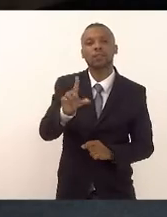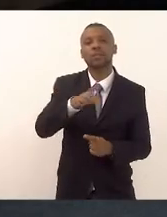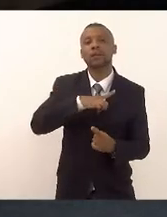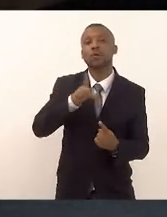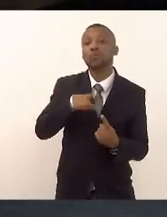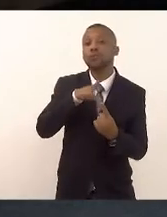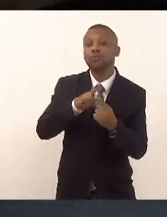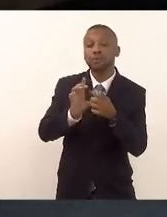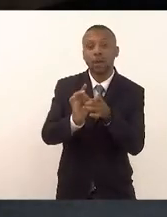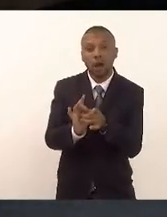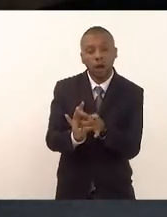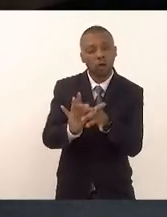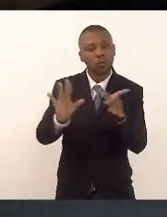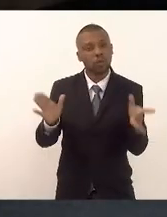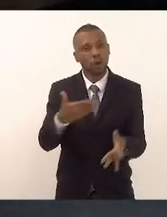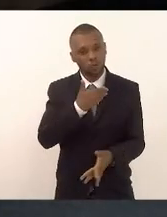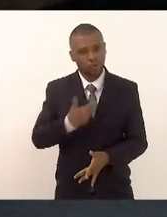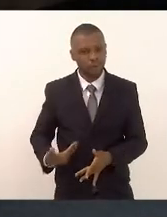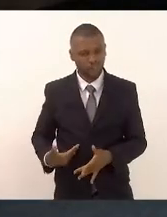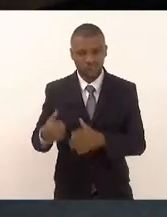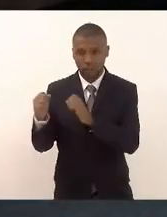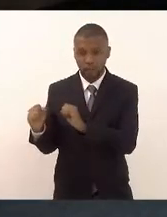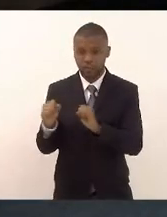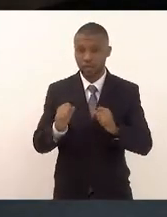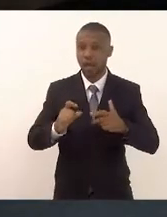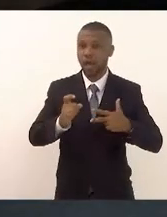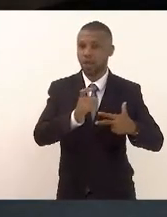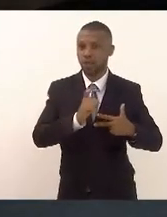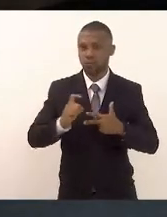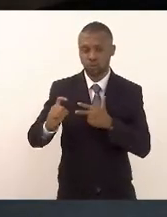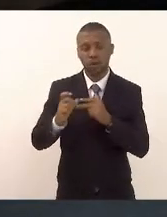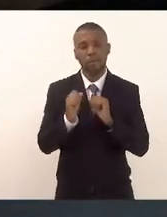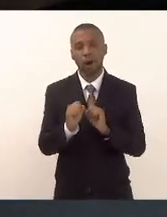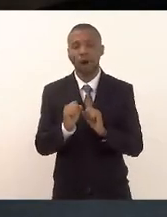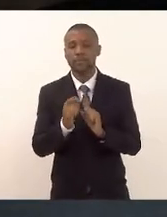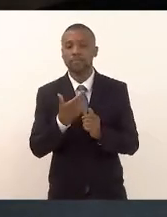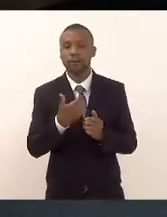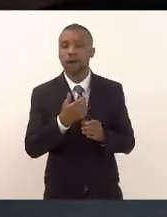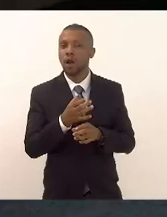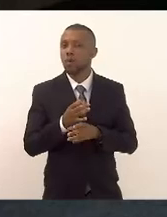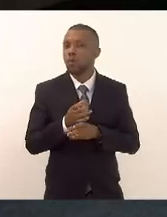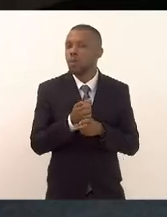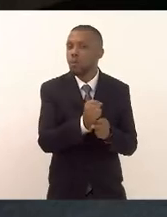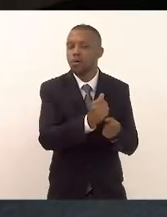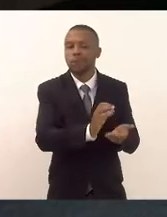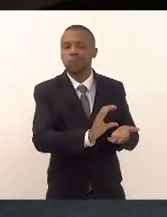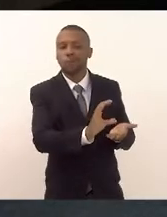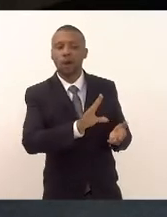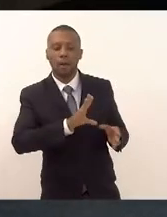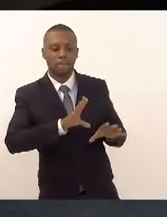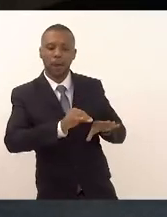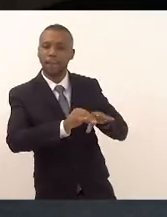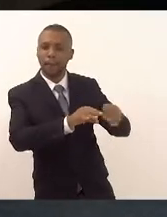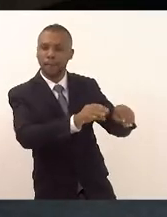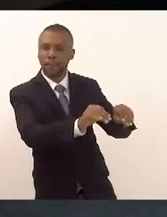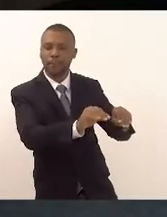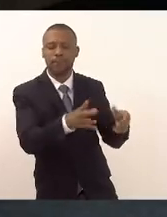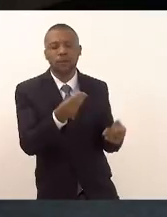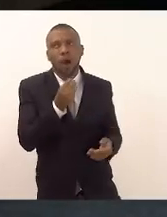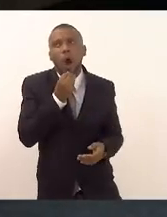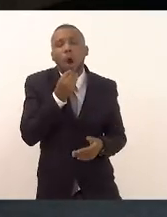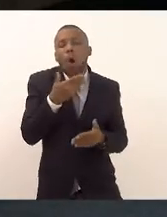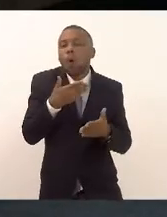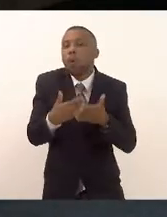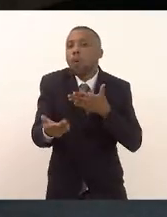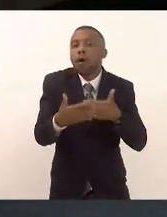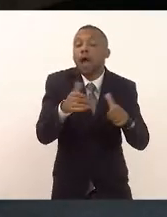autorizava o Poder Executivo mexer no orçamento. E, evidentemente, qualquer alteração do orçamento,